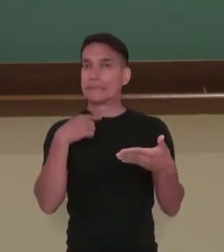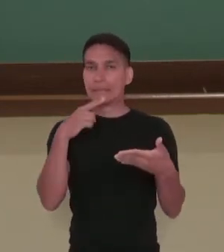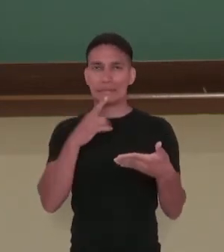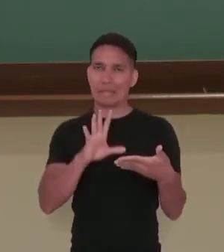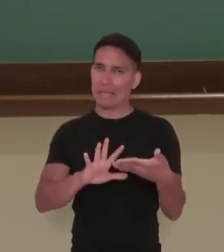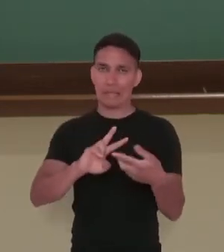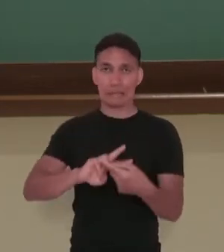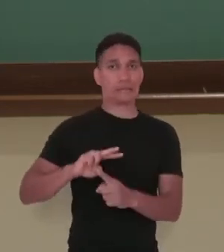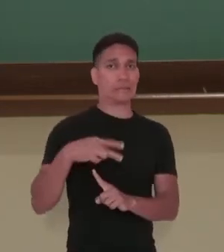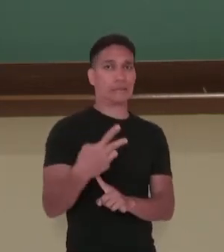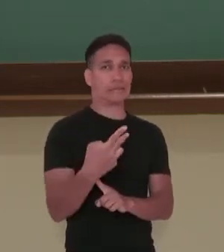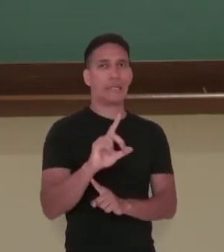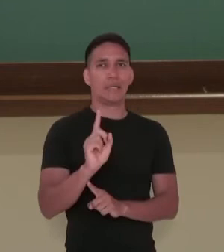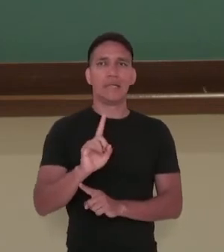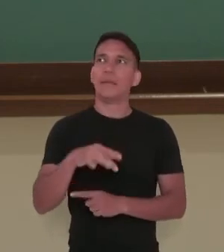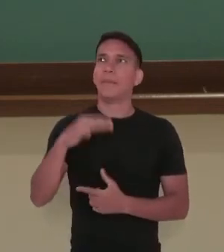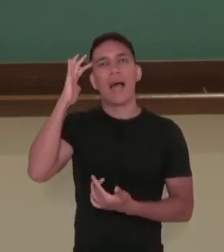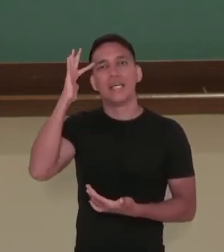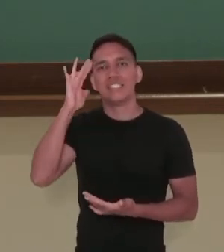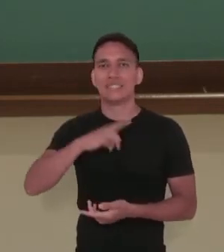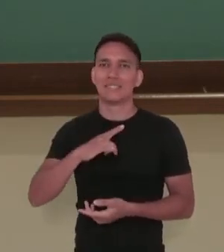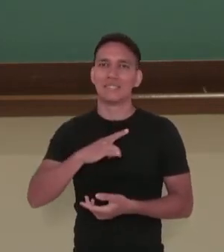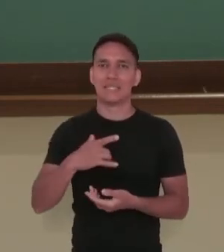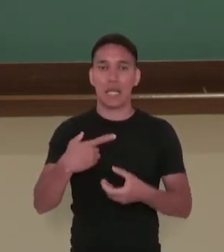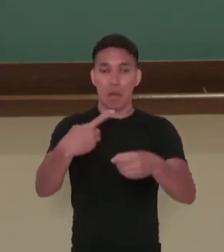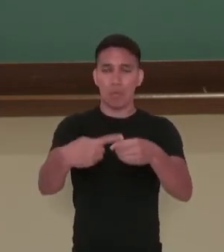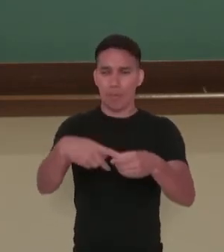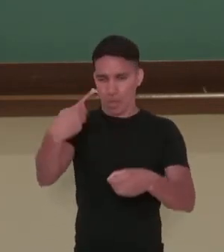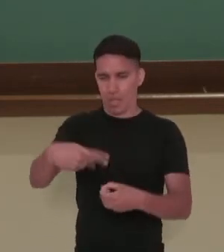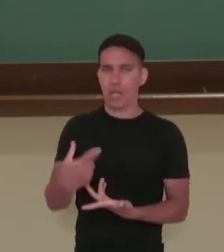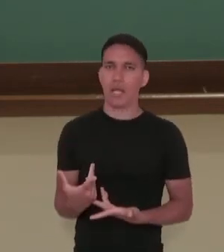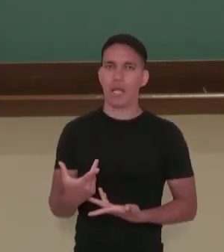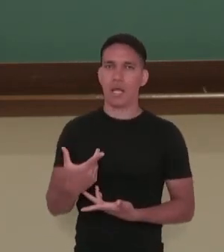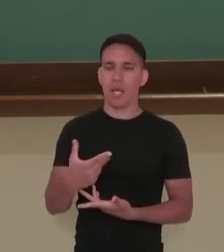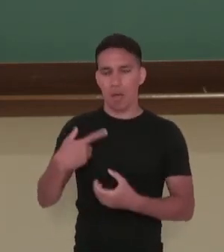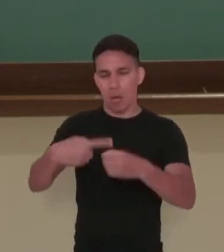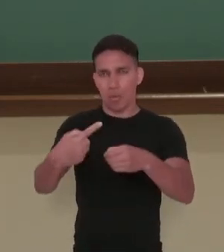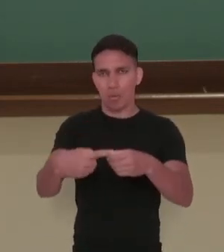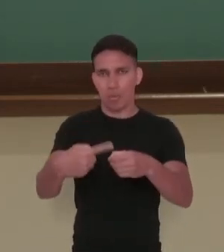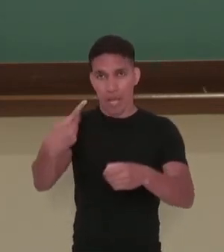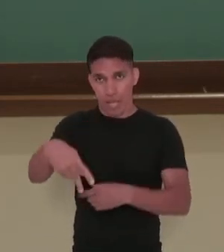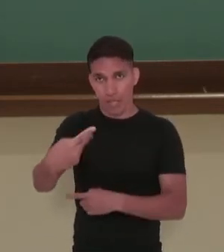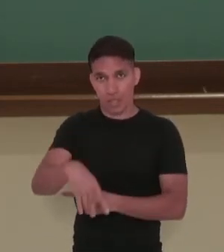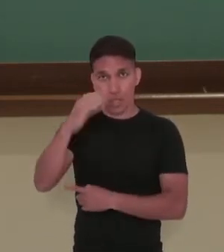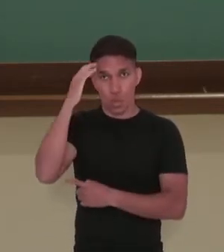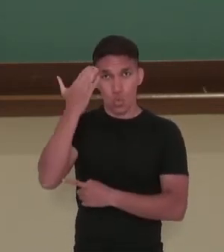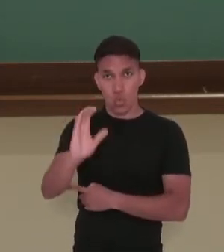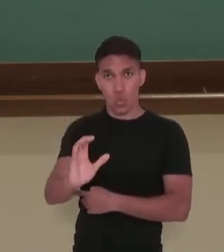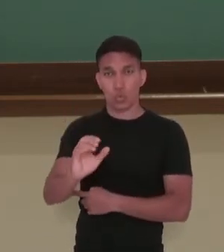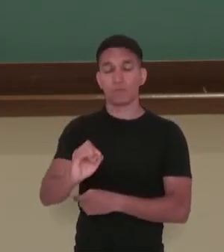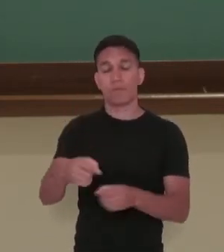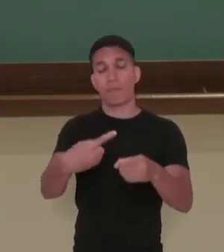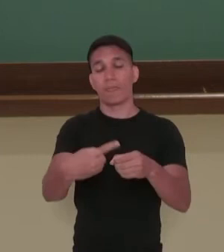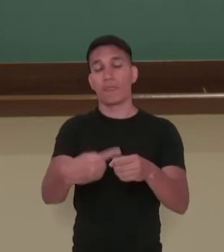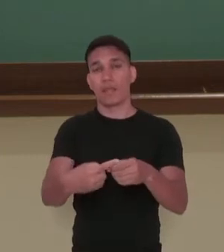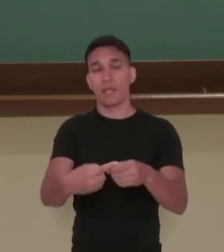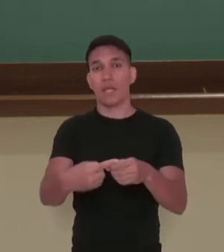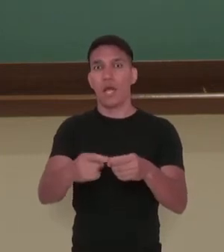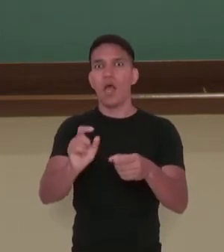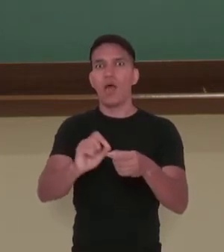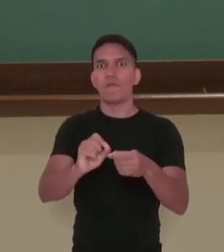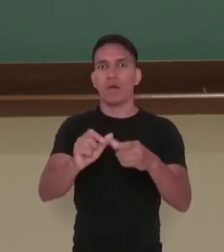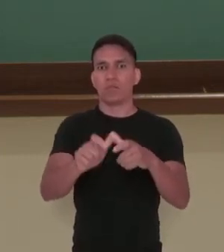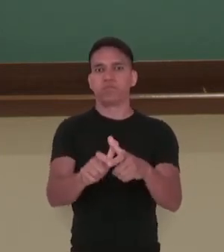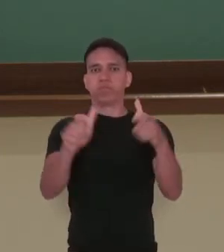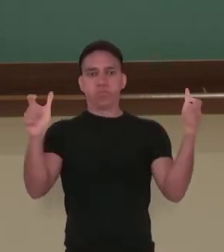isso. Imagina que eu tenho um município, eu vou pegar o nosso município, que não é muito grande, o município de Curitiba, né? E aí eu vou ampliar